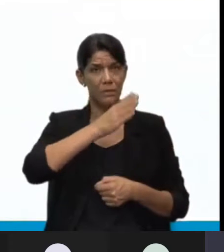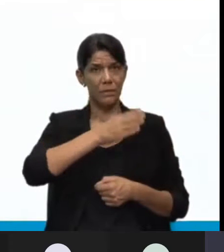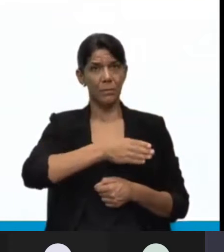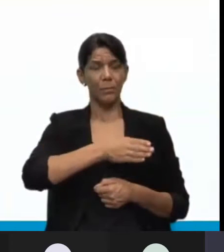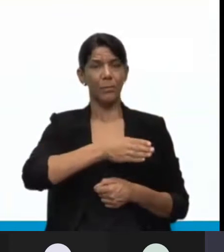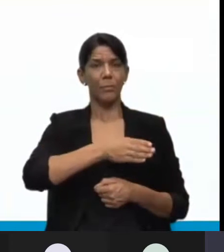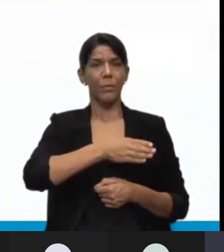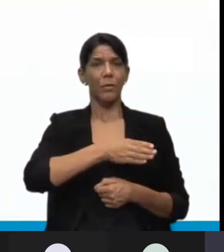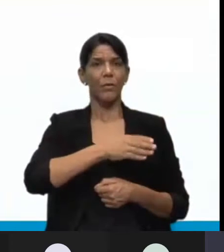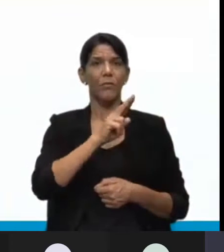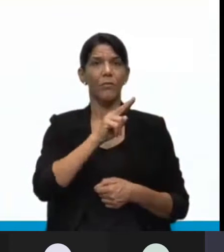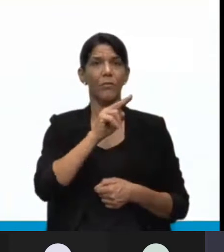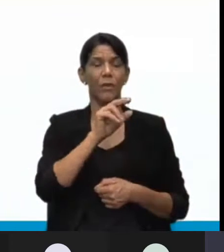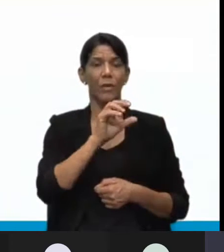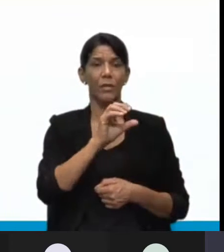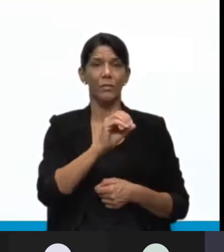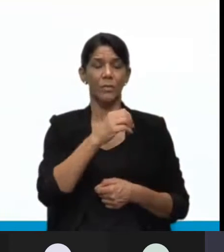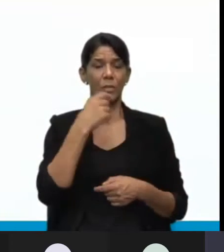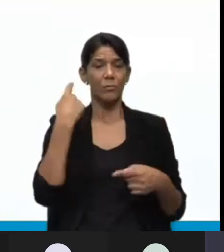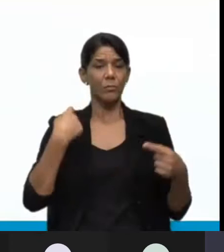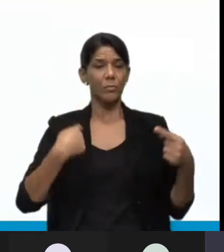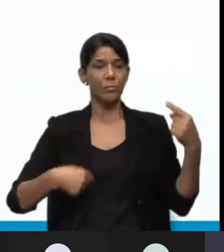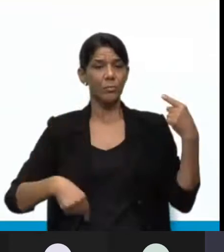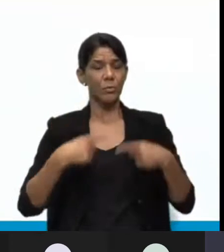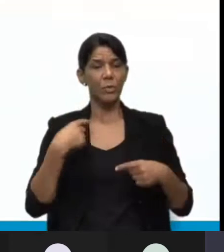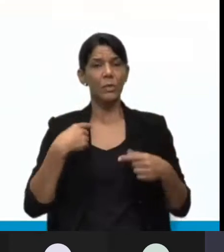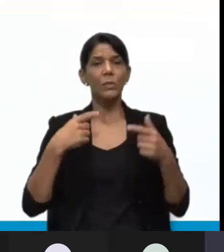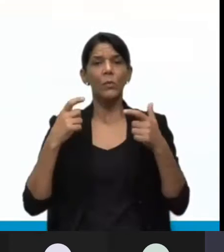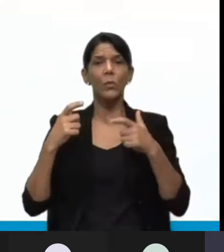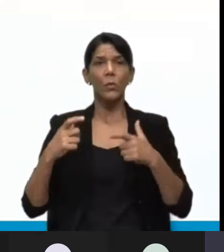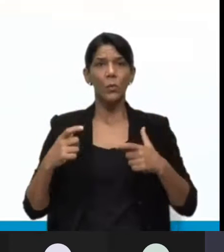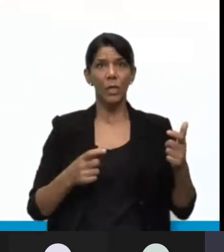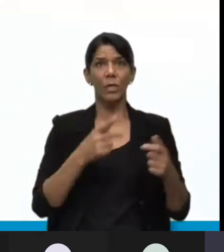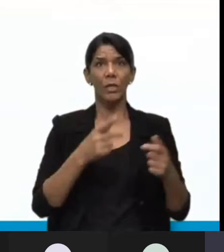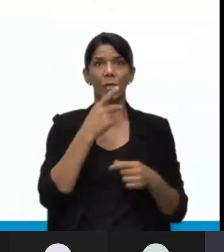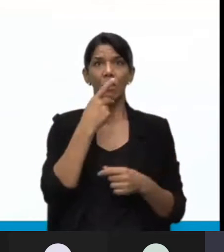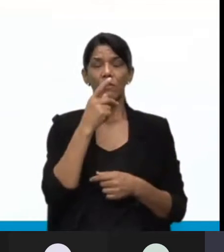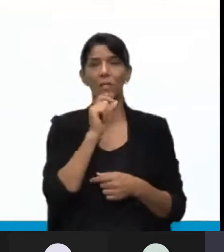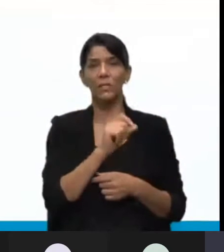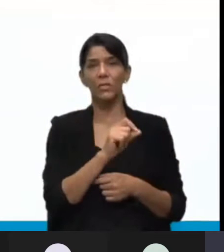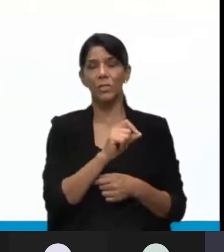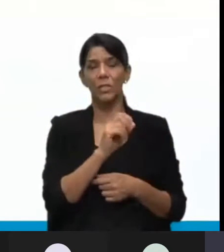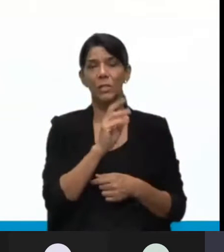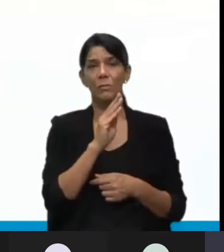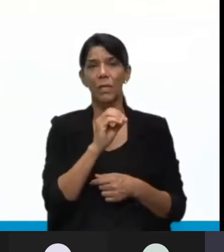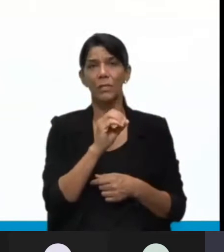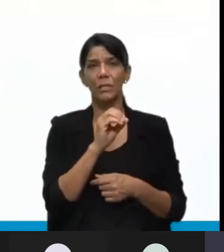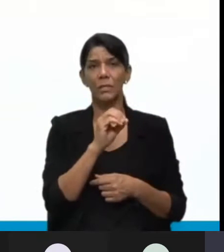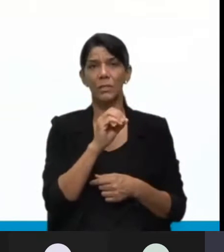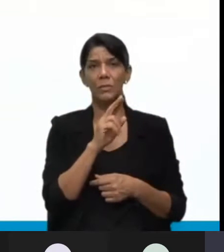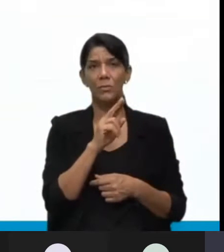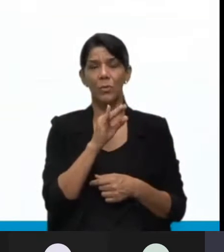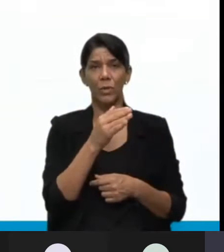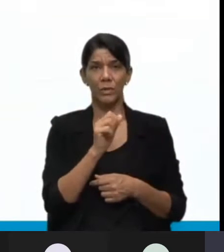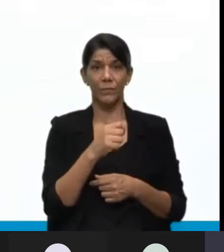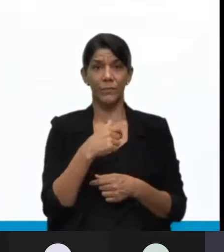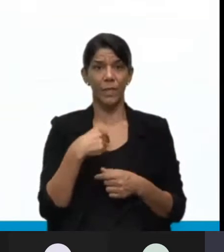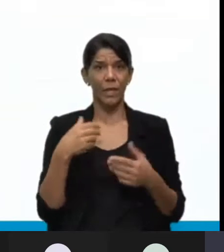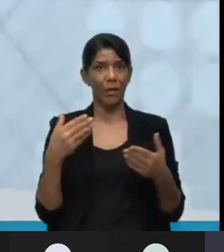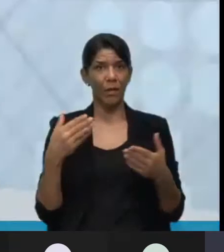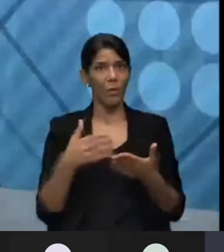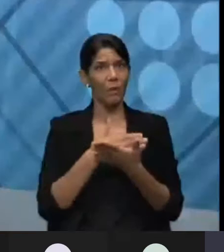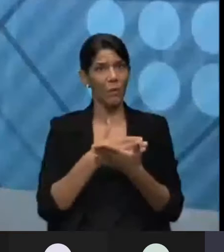né? Os principais vasos aí que emergem dessa região que nós chamamos de base do coração. Então